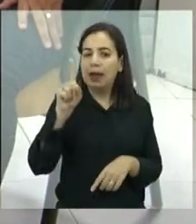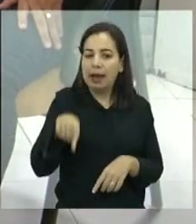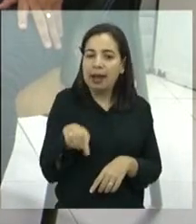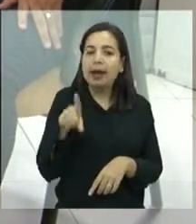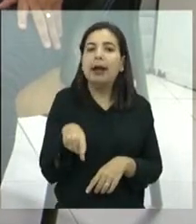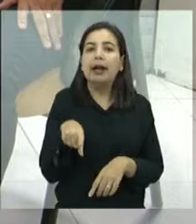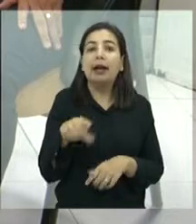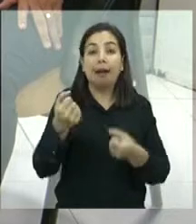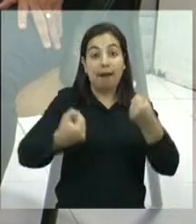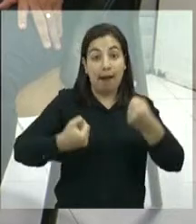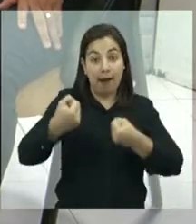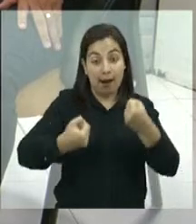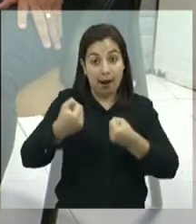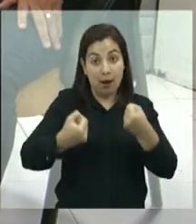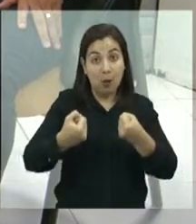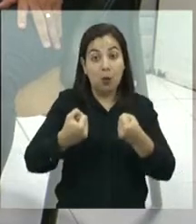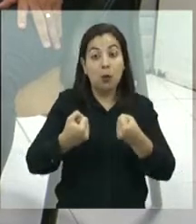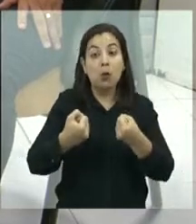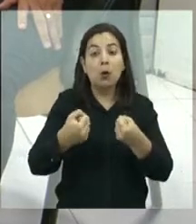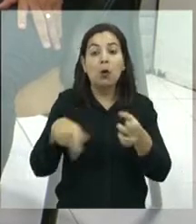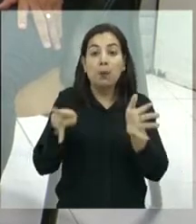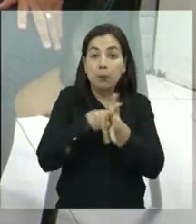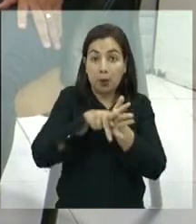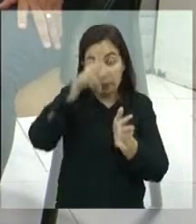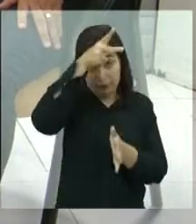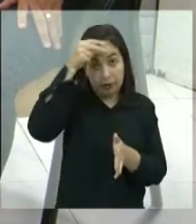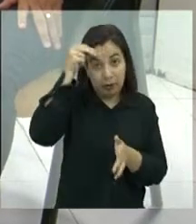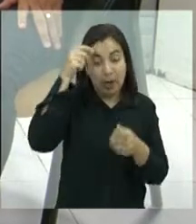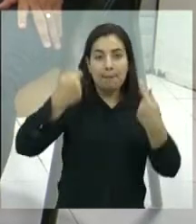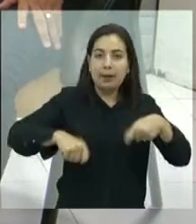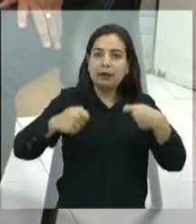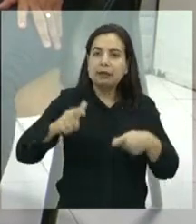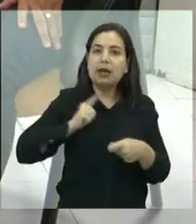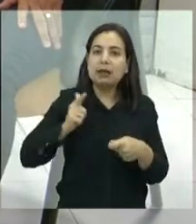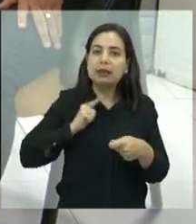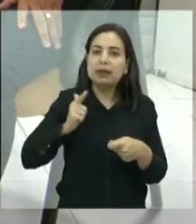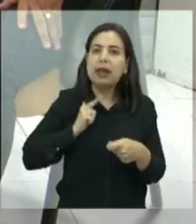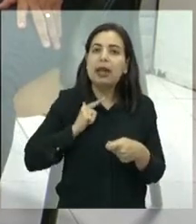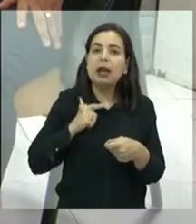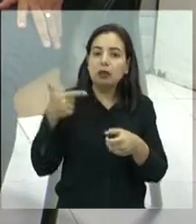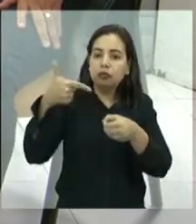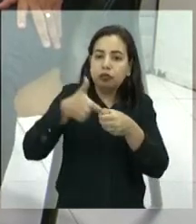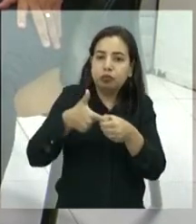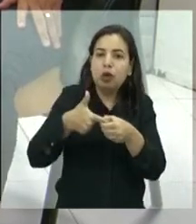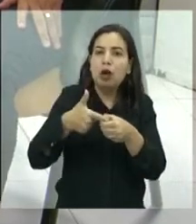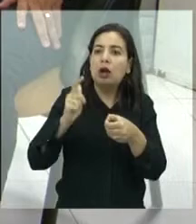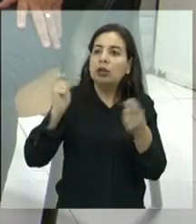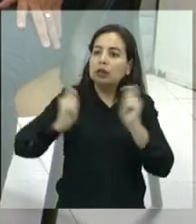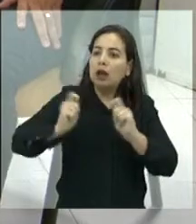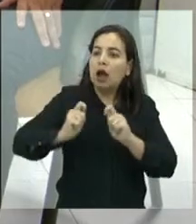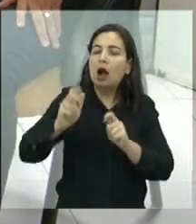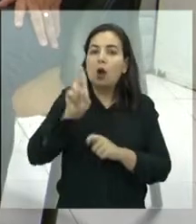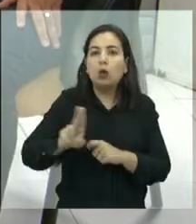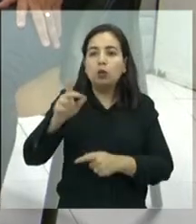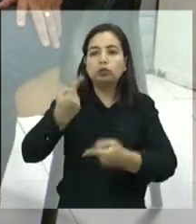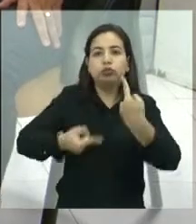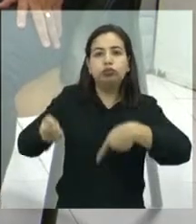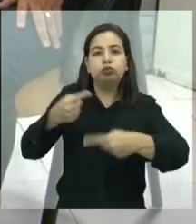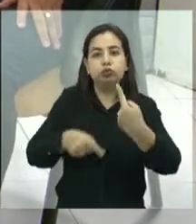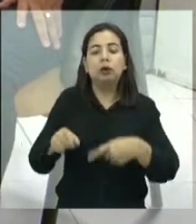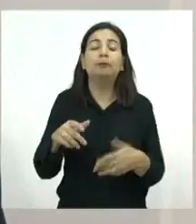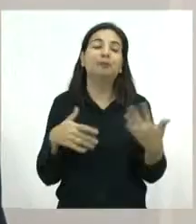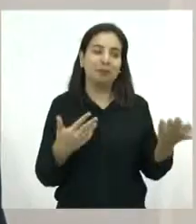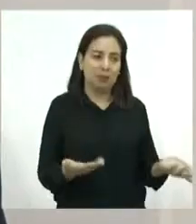da prefeitura utilizem combustíveis renováveis, né? É esse o projeto? Isso. Fortaleza é uma cidade